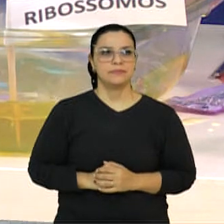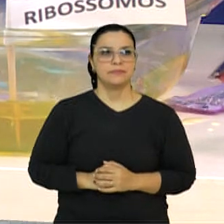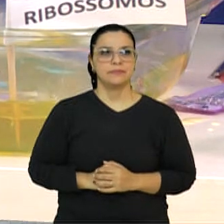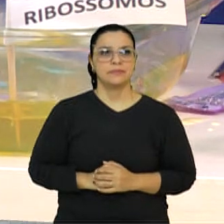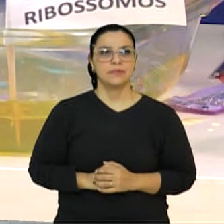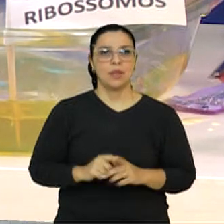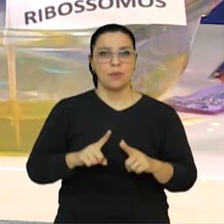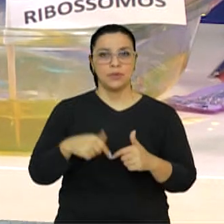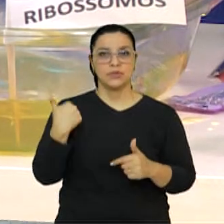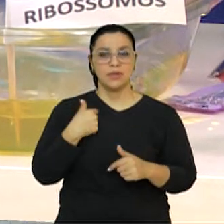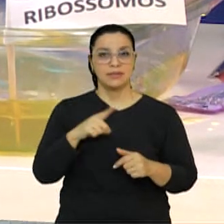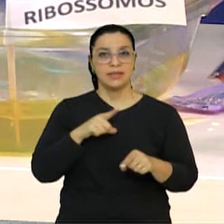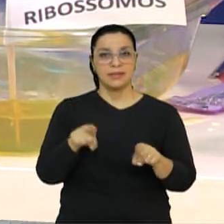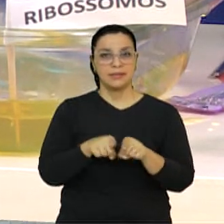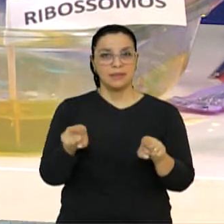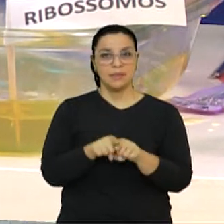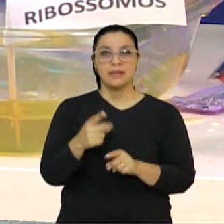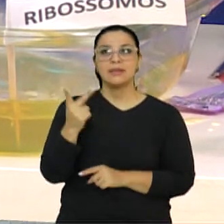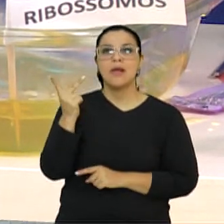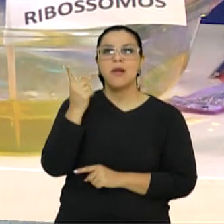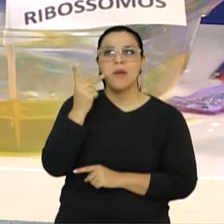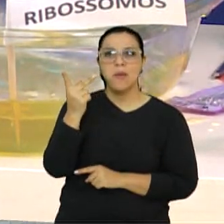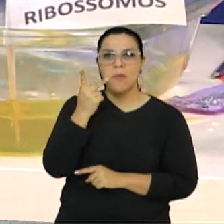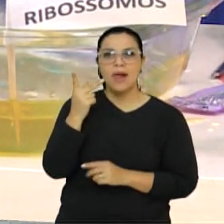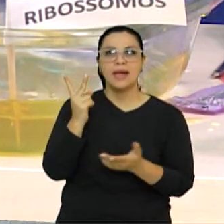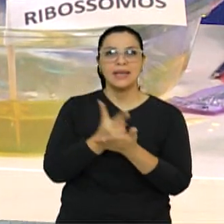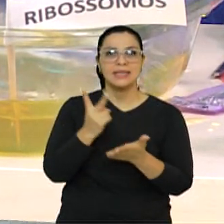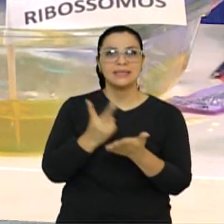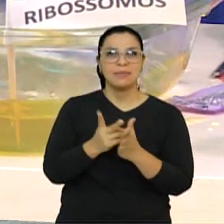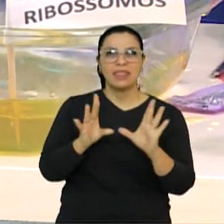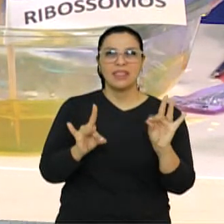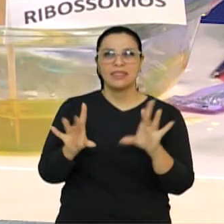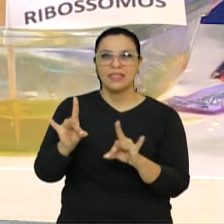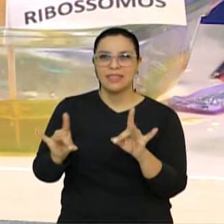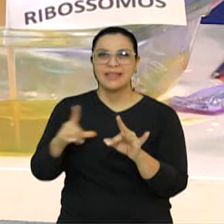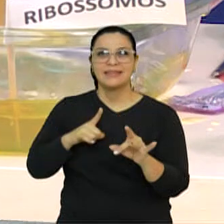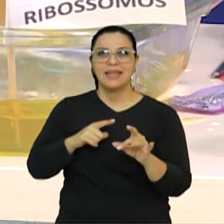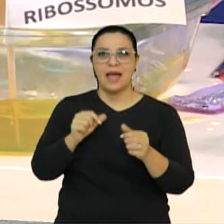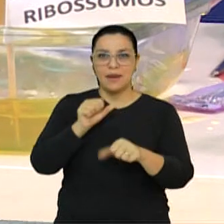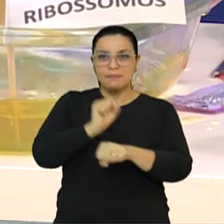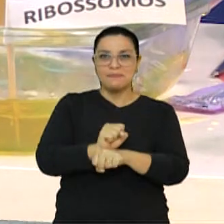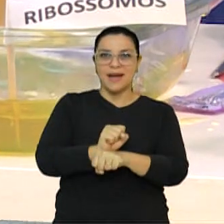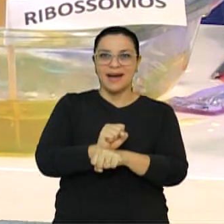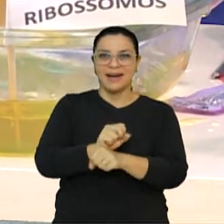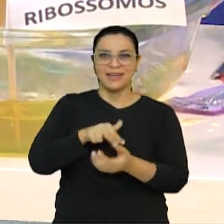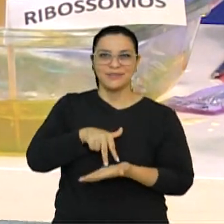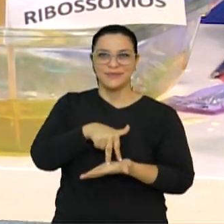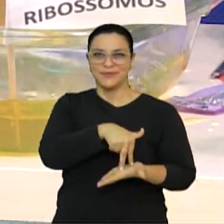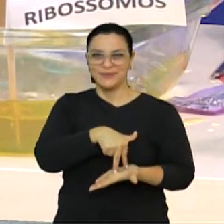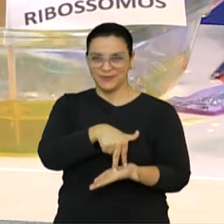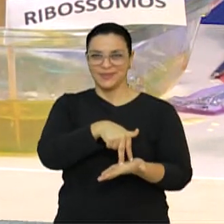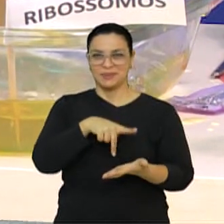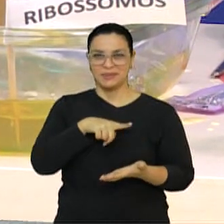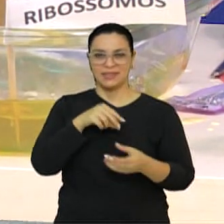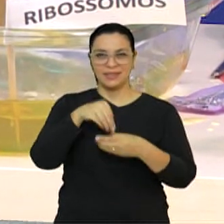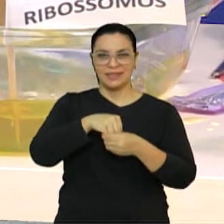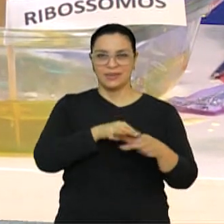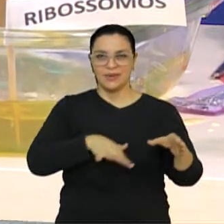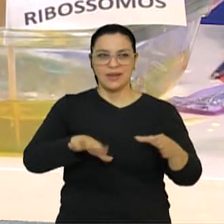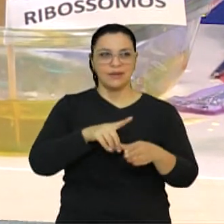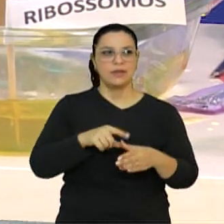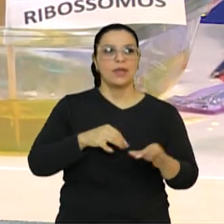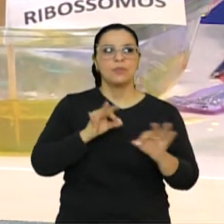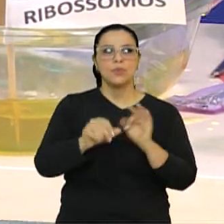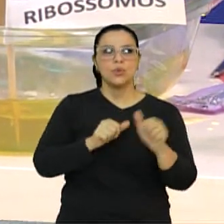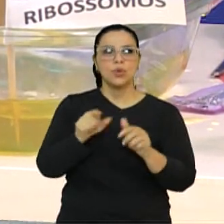Mas o que tem? A vantagem dessas balinhas é que elas são um pouquinho grudentas, tá? Então elas ficam mais fixas ali. O que saiu do